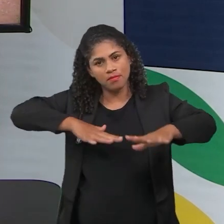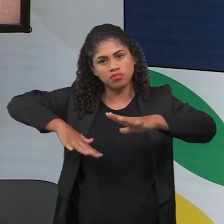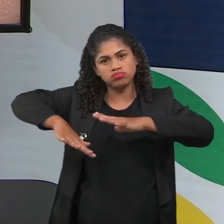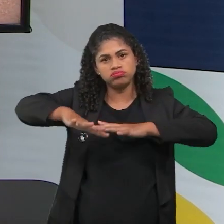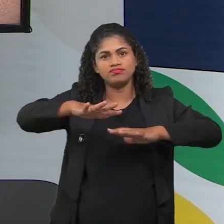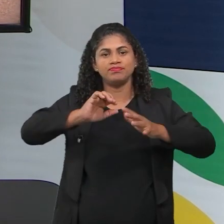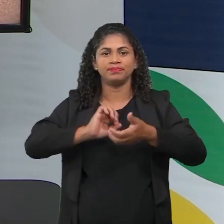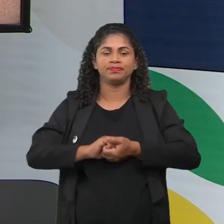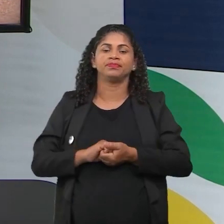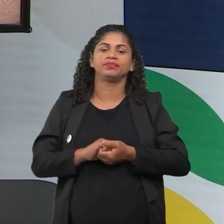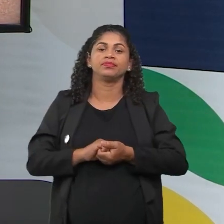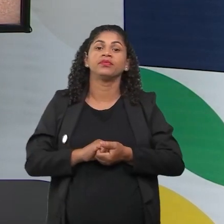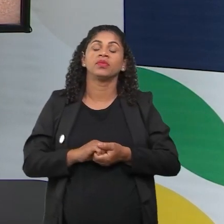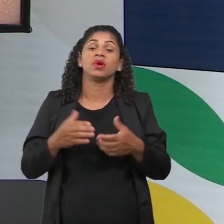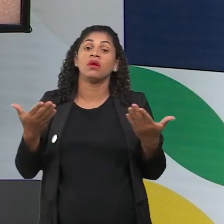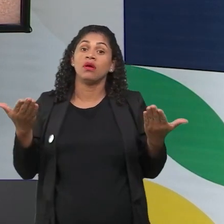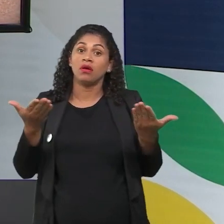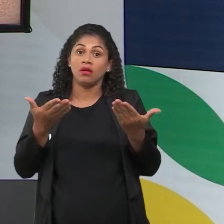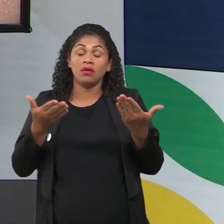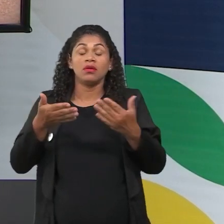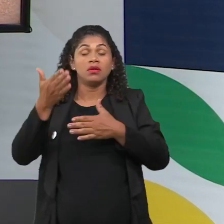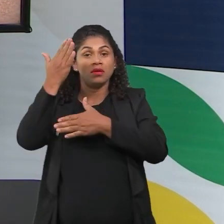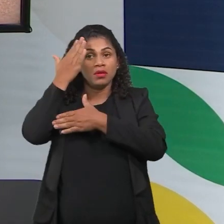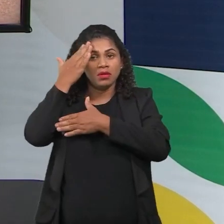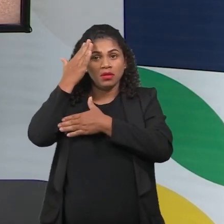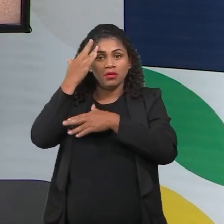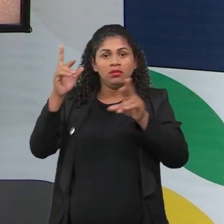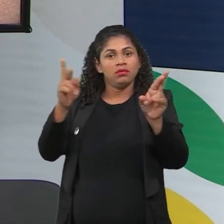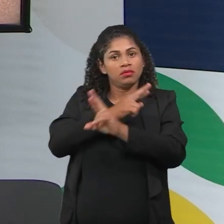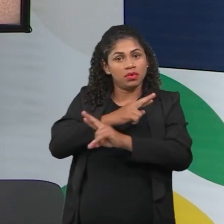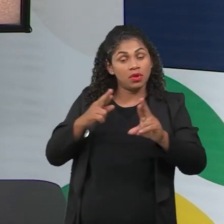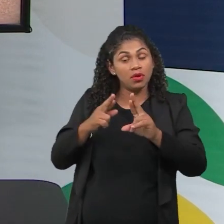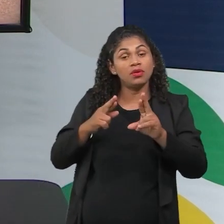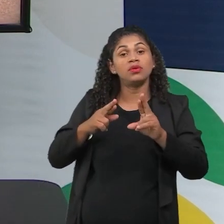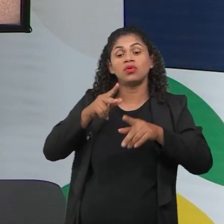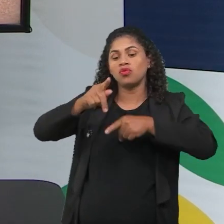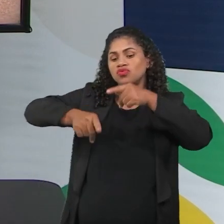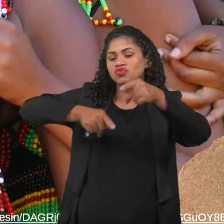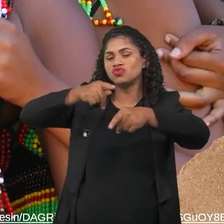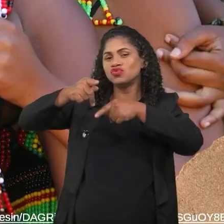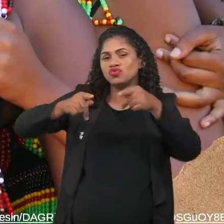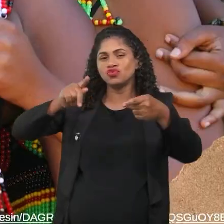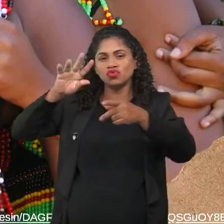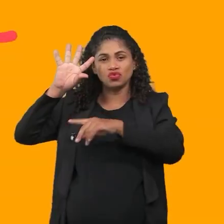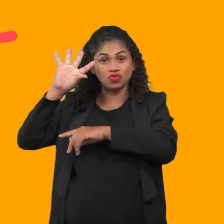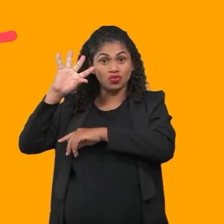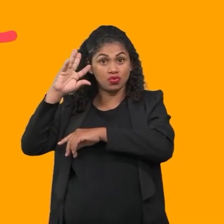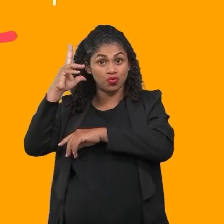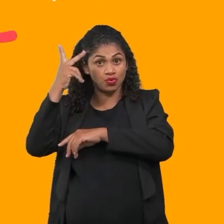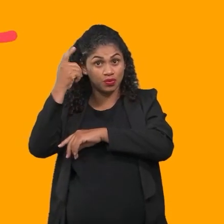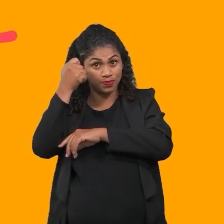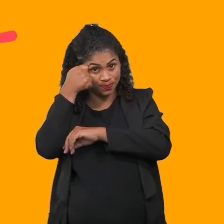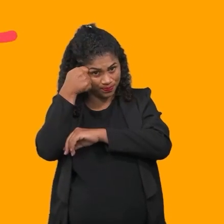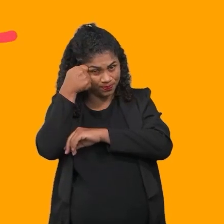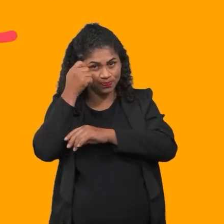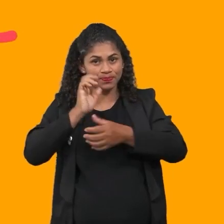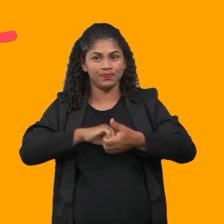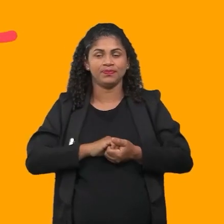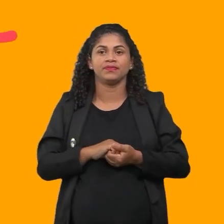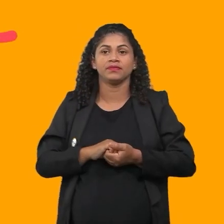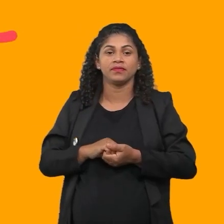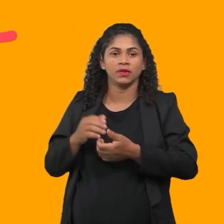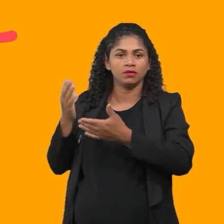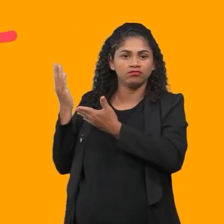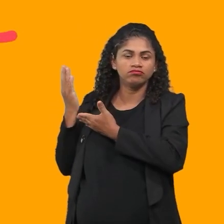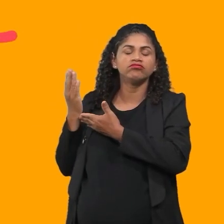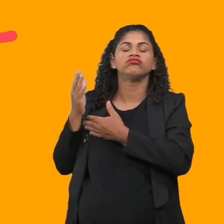depois, agora, a gente vai falar um pouco dos saberes, né, relacionados aos povos africanos. Então, os povos africanos, eles